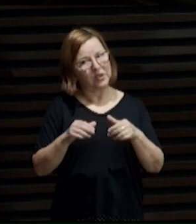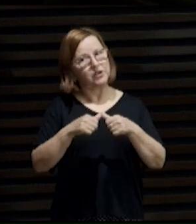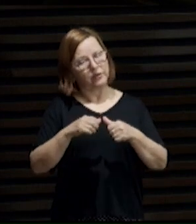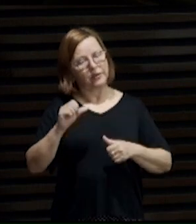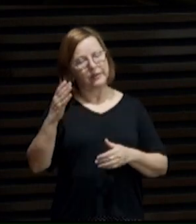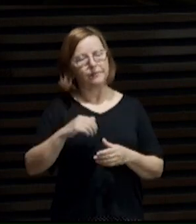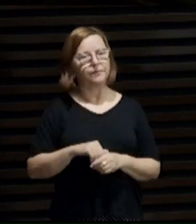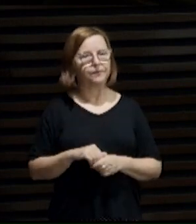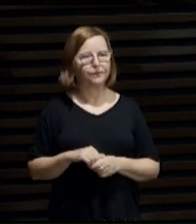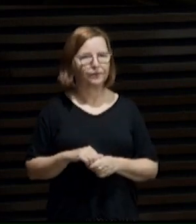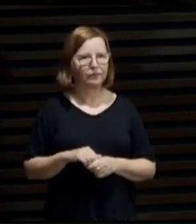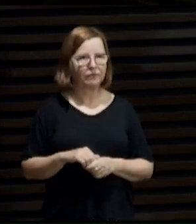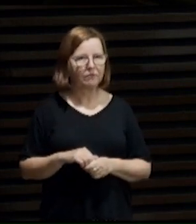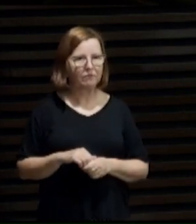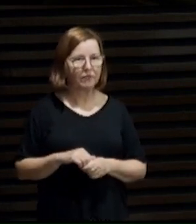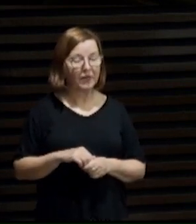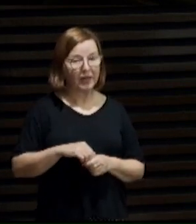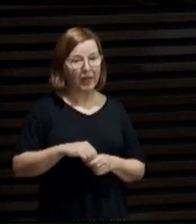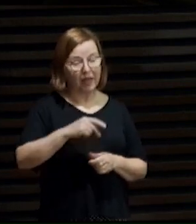Um detalhe para quem tem filhos pequenos,